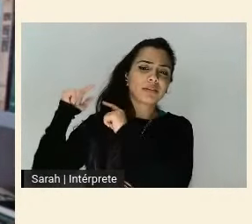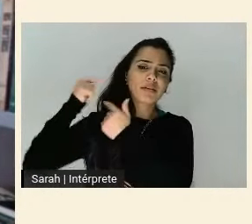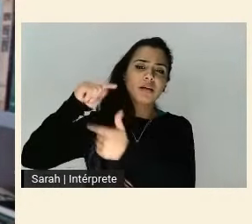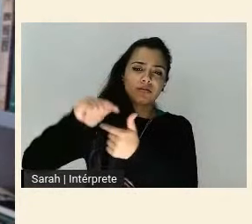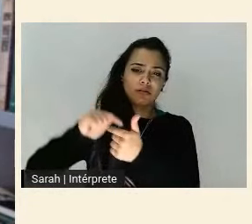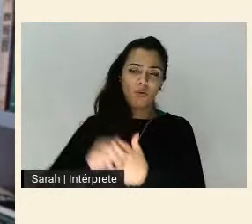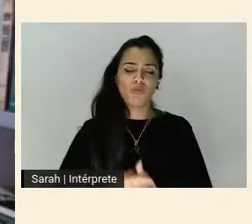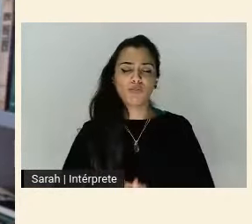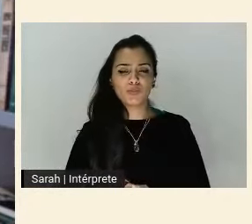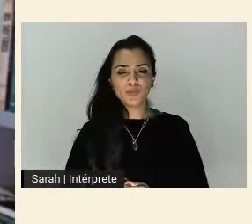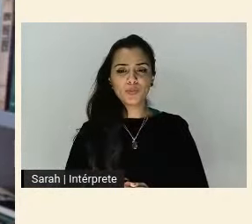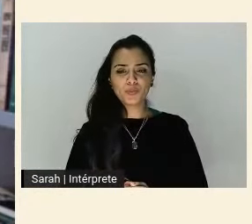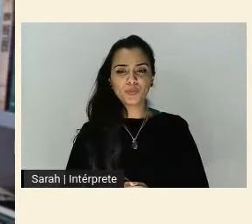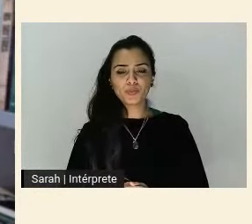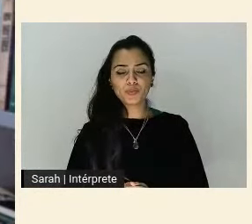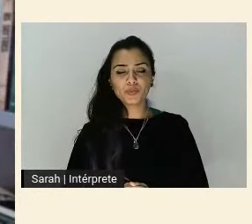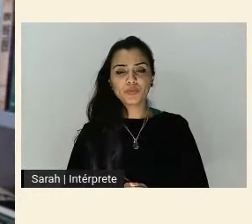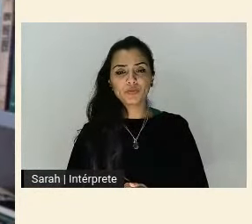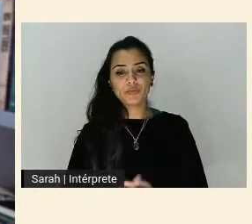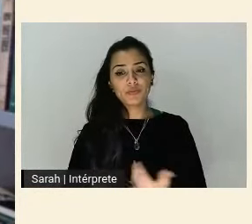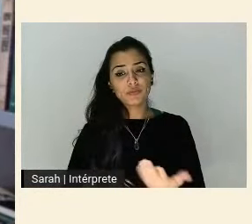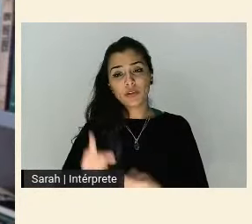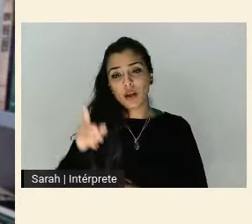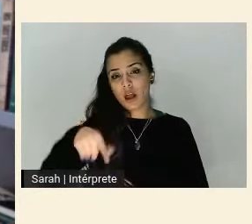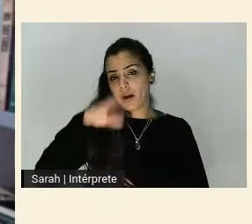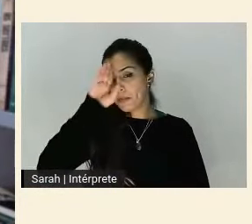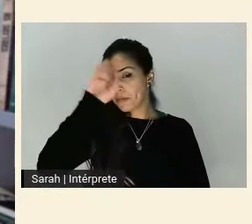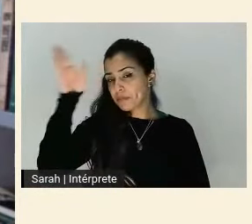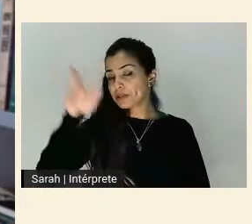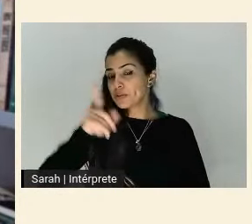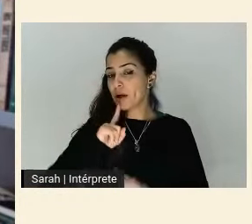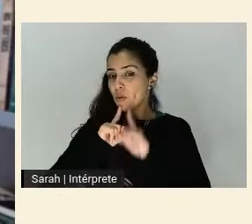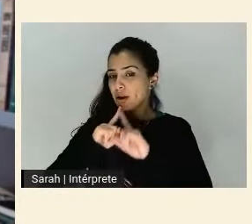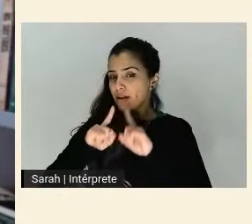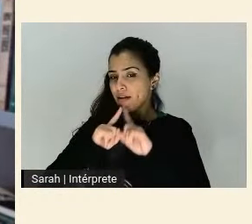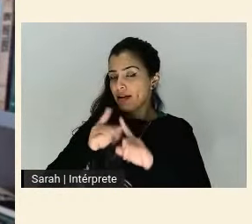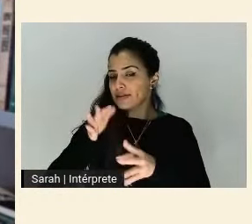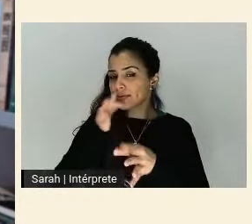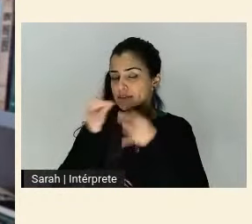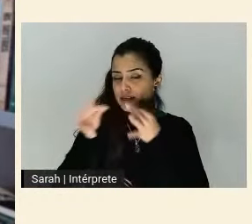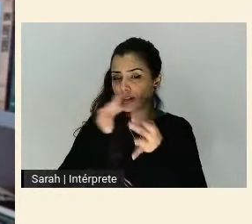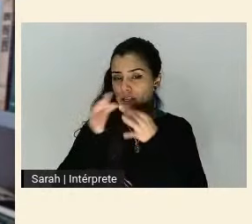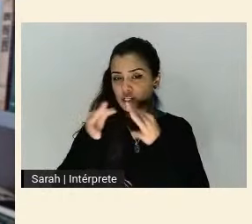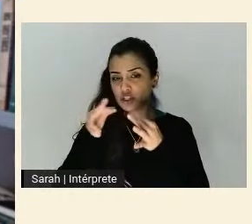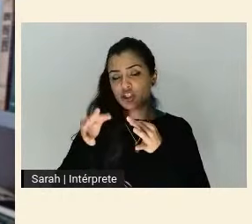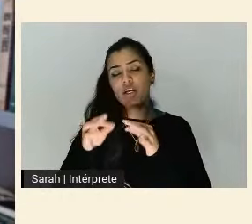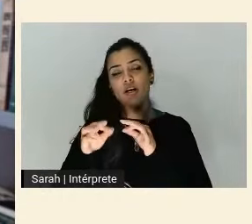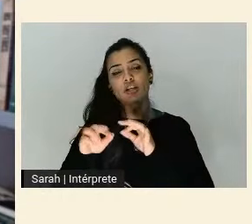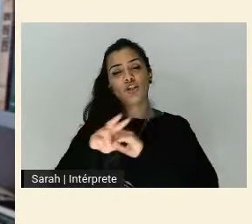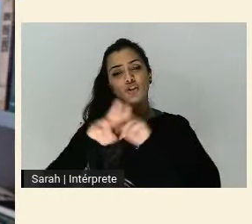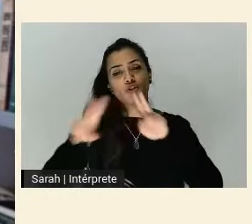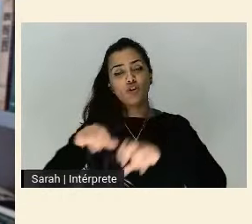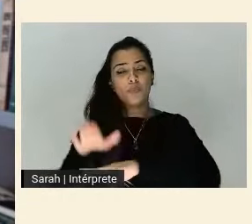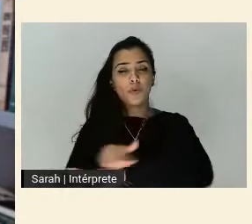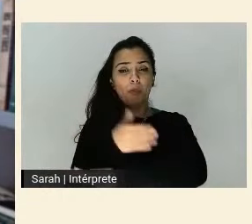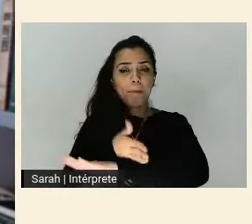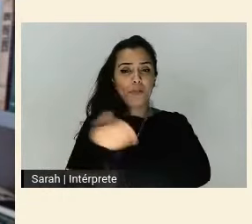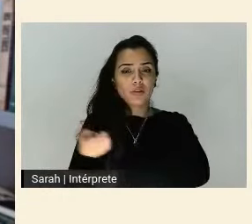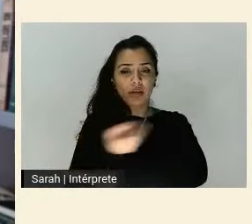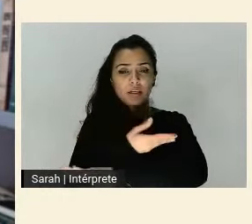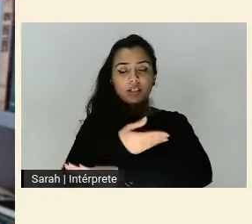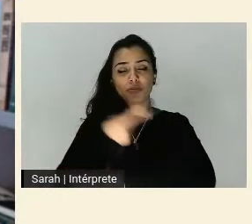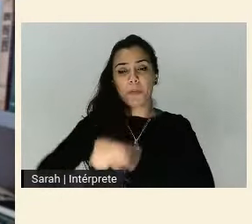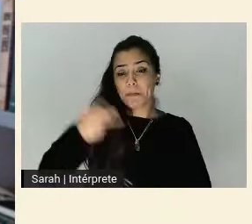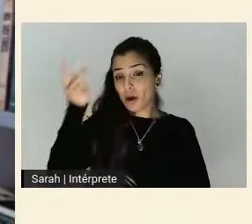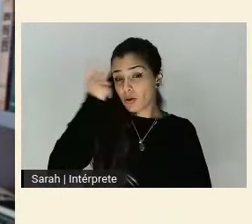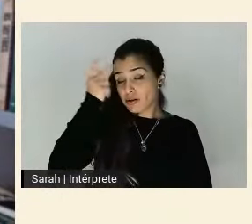é? A principal crítica que Gilberto Freire vai fazer ao modernismo paulista é, primeiro, que ele